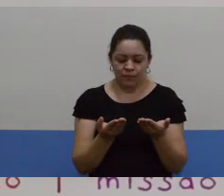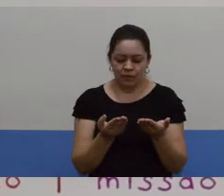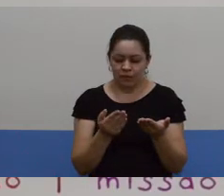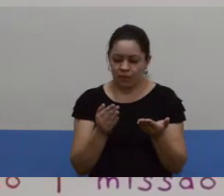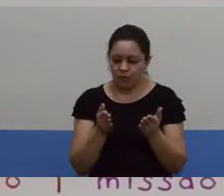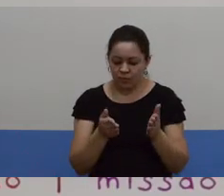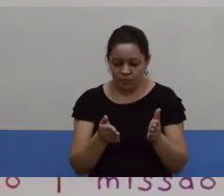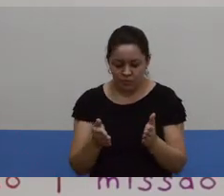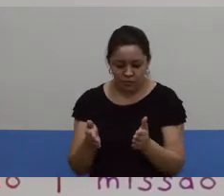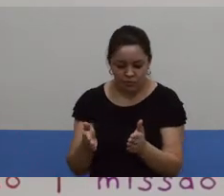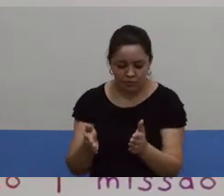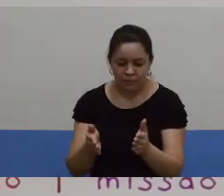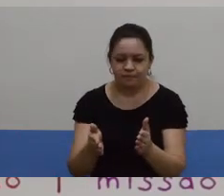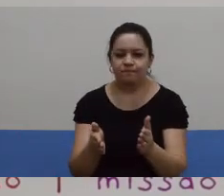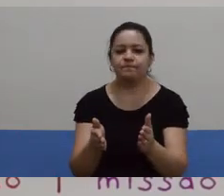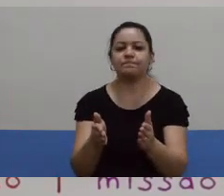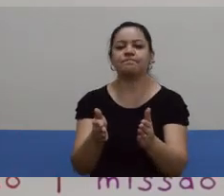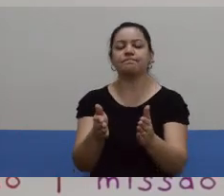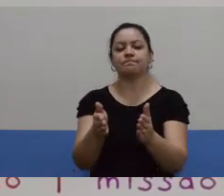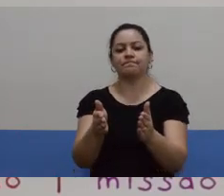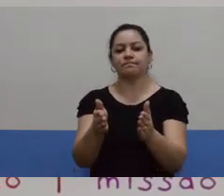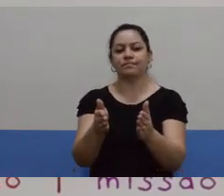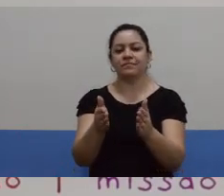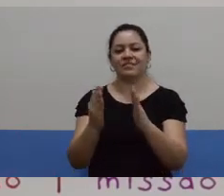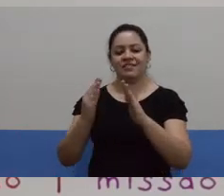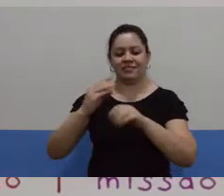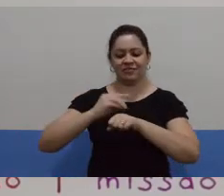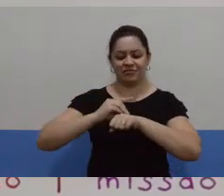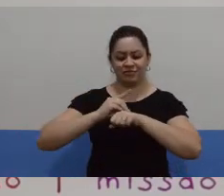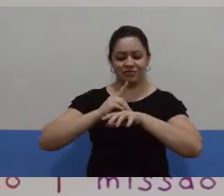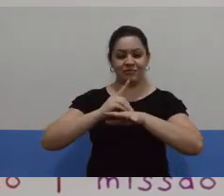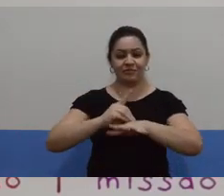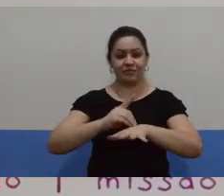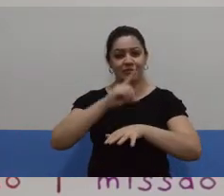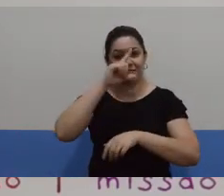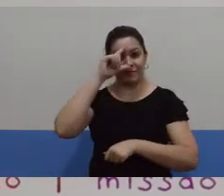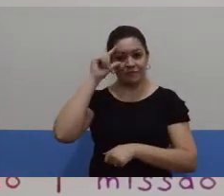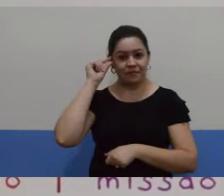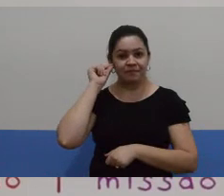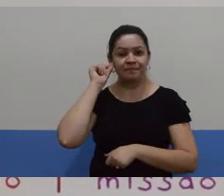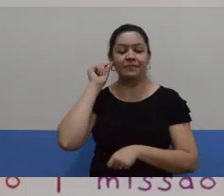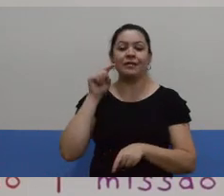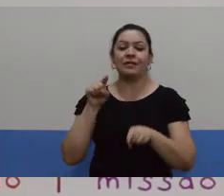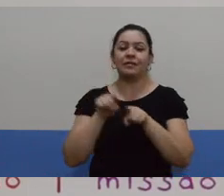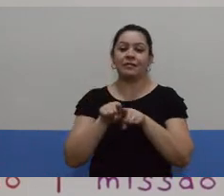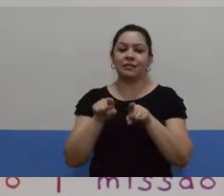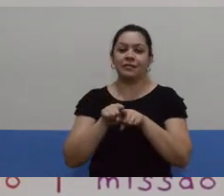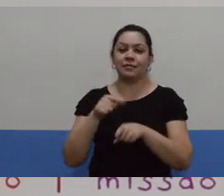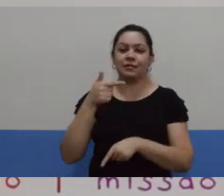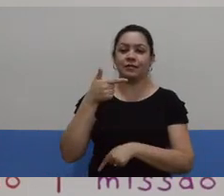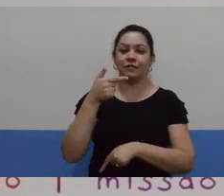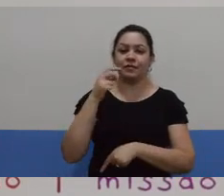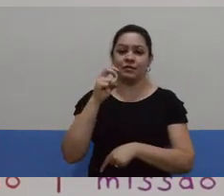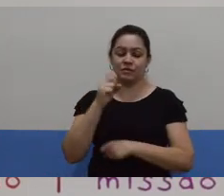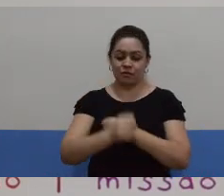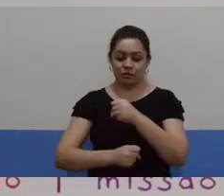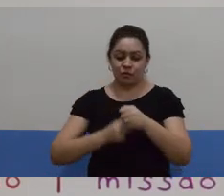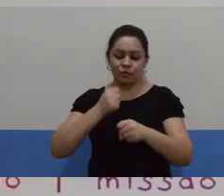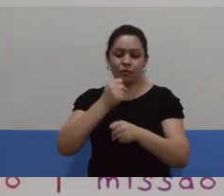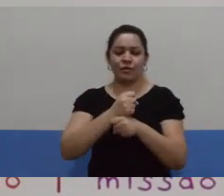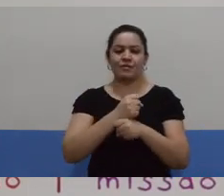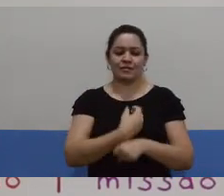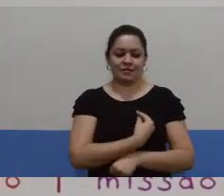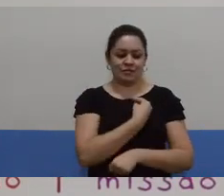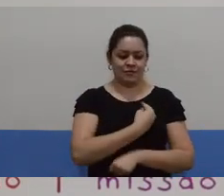caminhada da nossa diocese, os 25 anos da profissão religiosa de